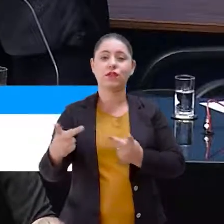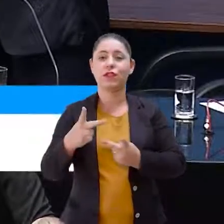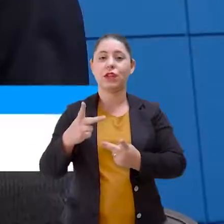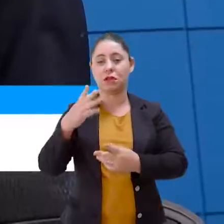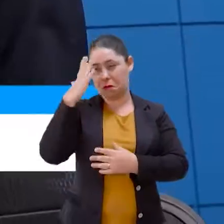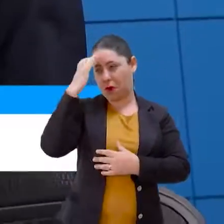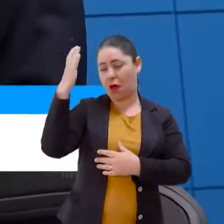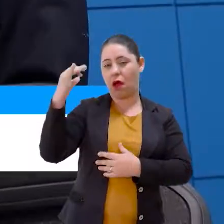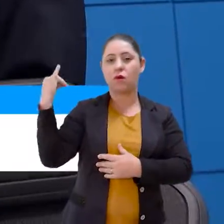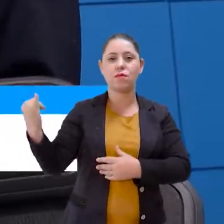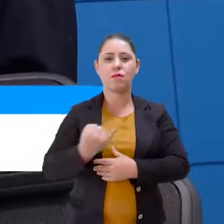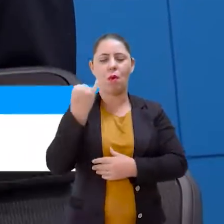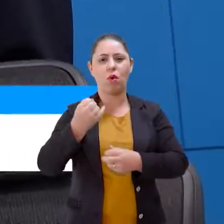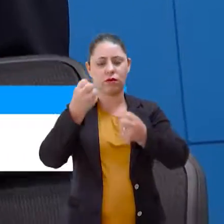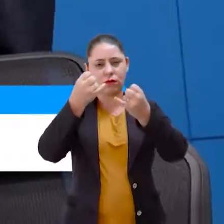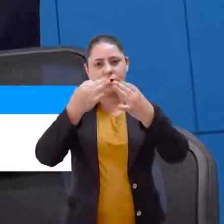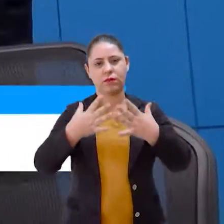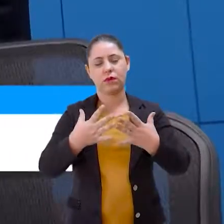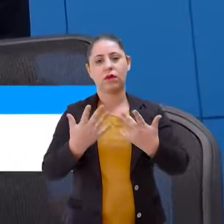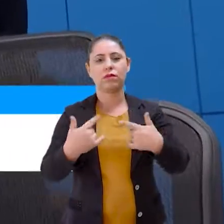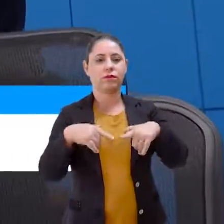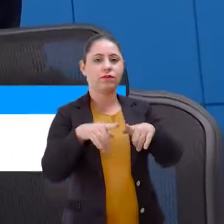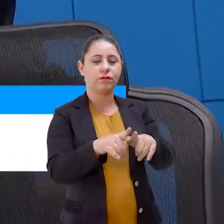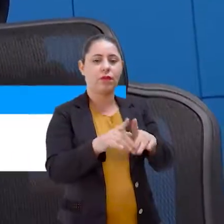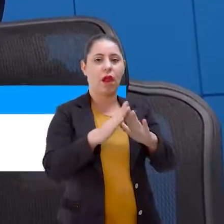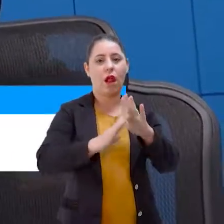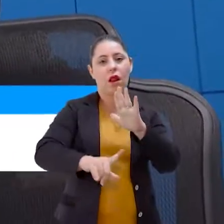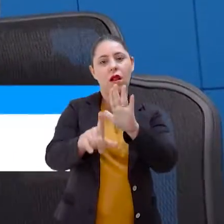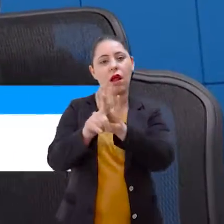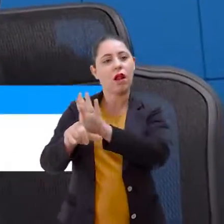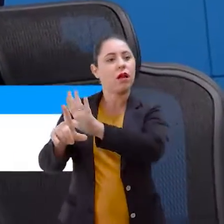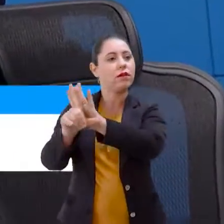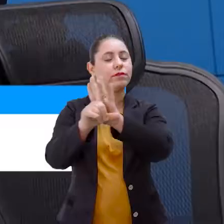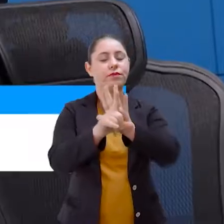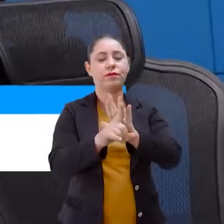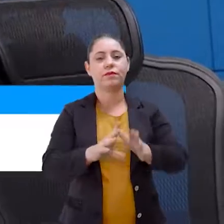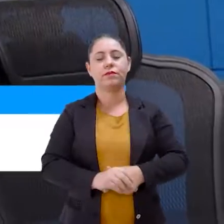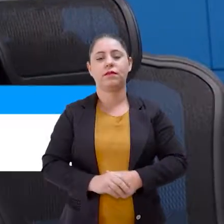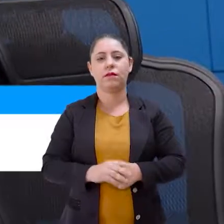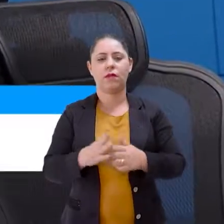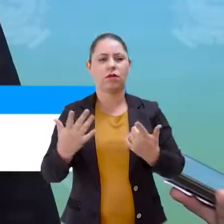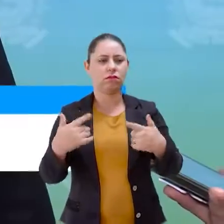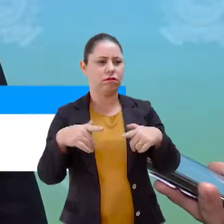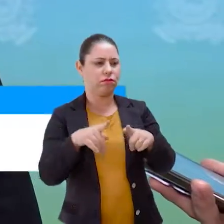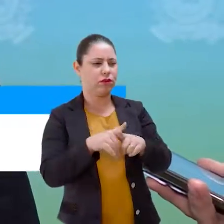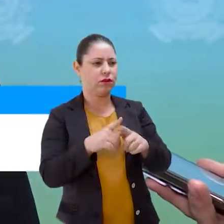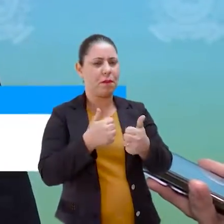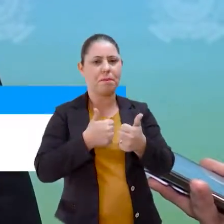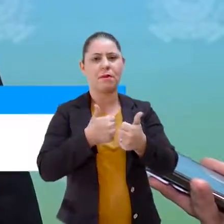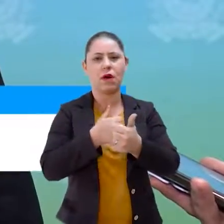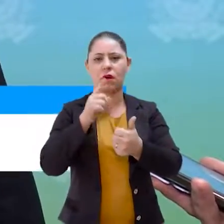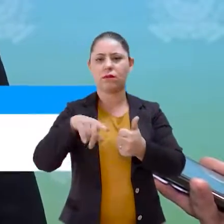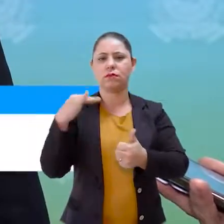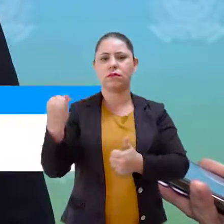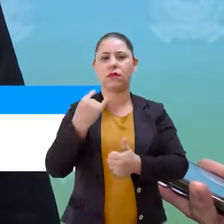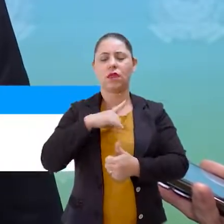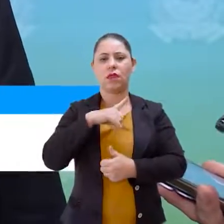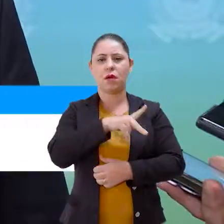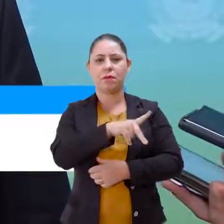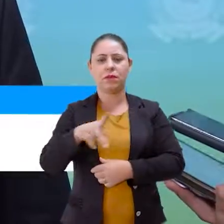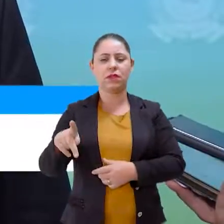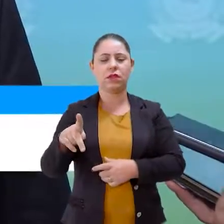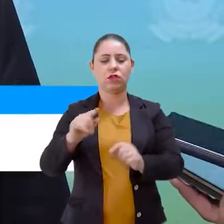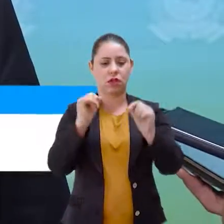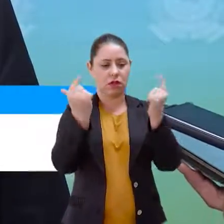visitantes ilustres e ressaltaram a importância do trabalho integrado entre as casas legislativas. Essa aproximação eu acho que é de extrema